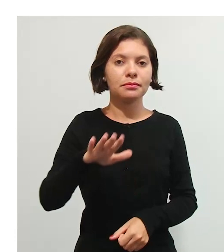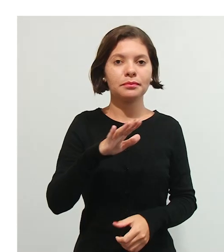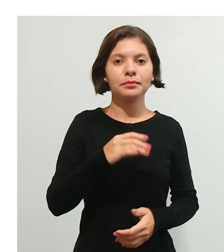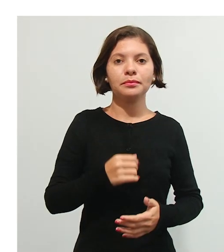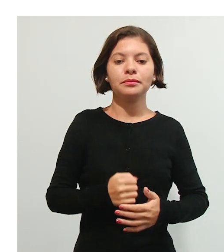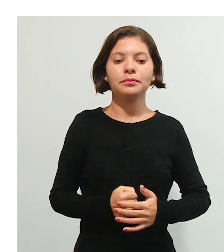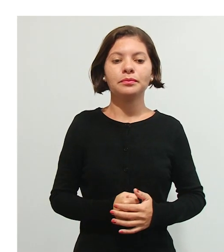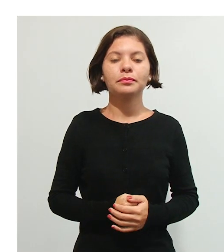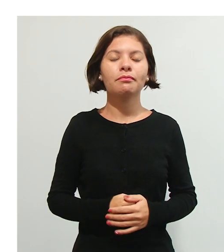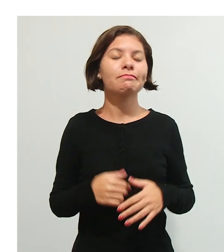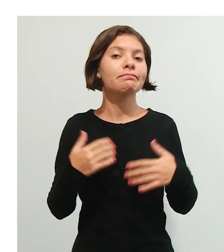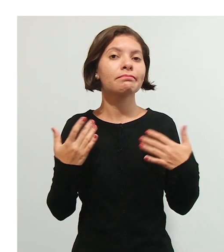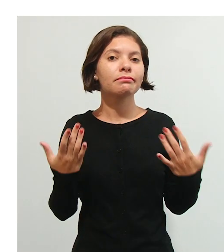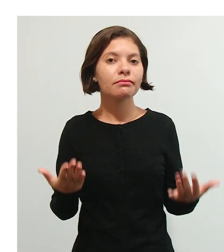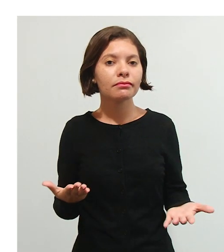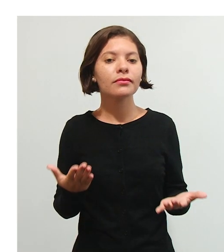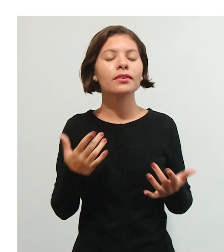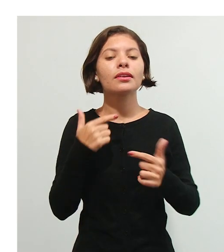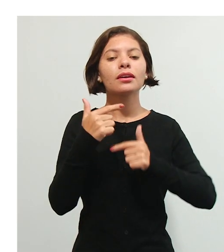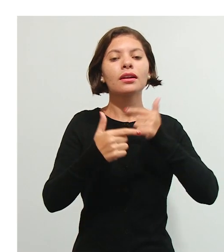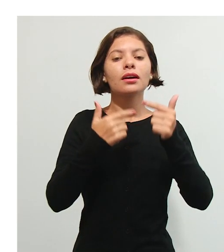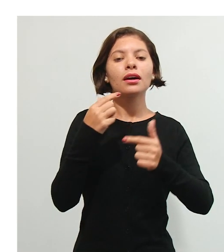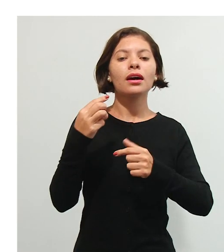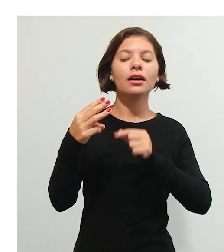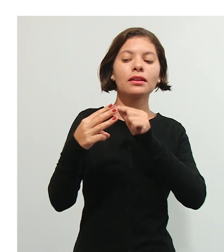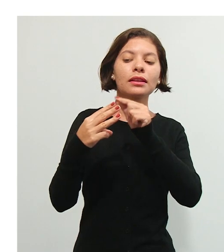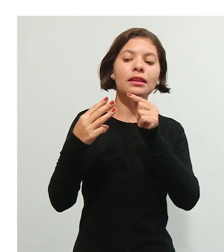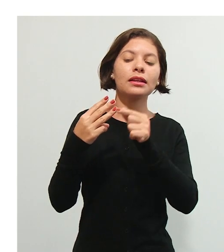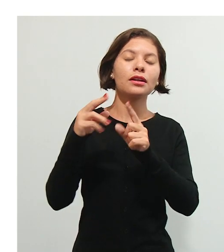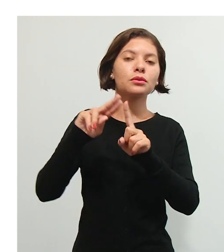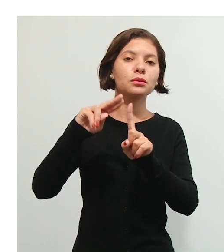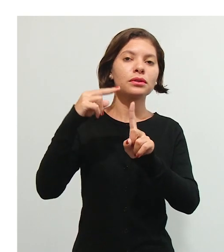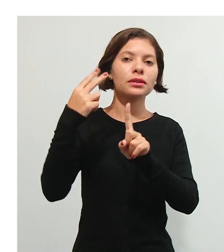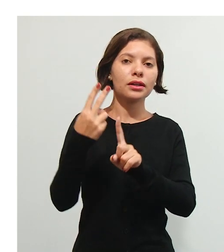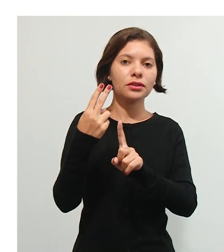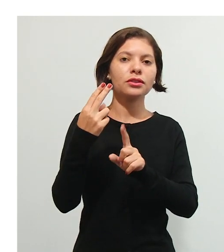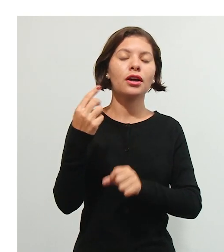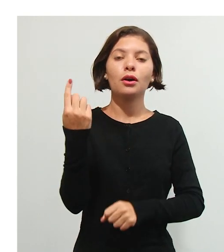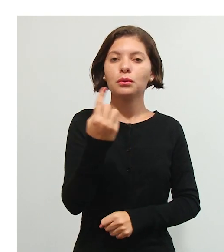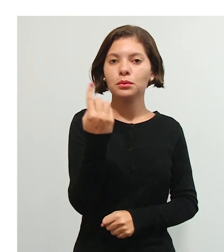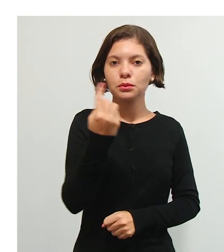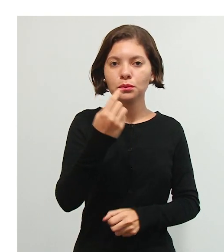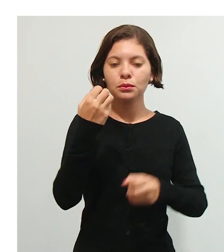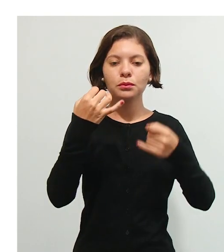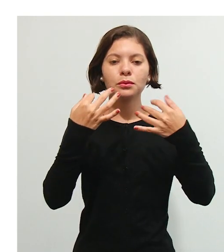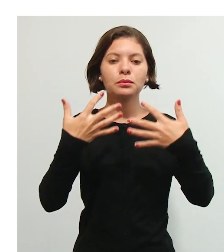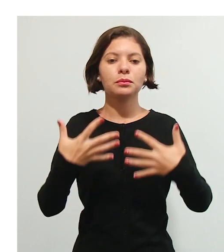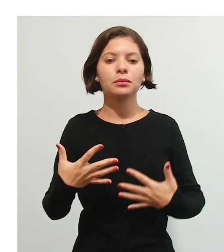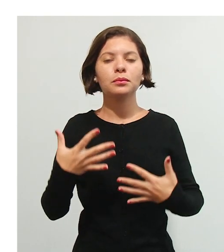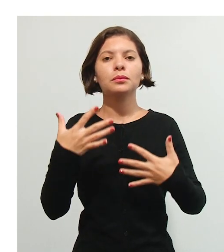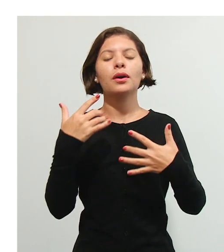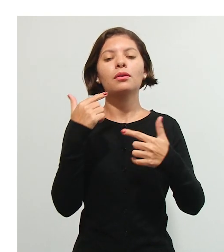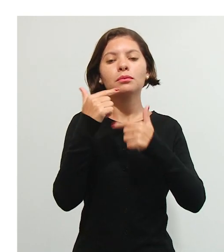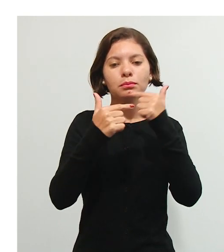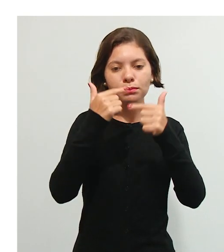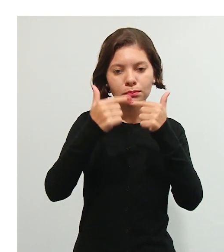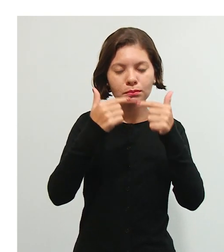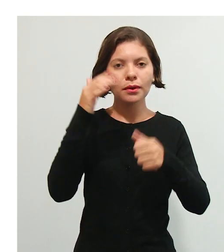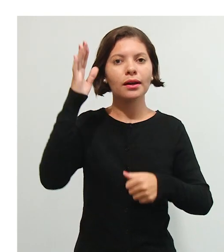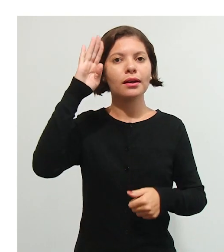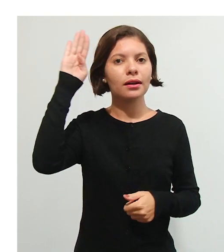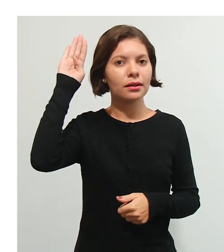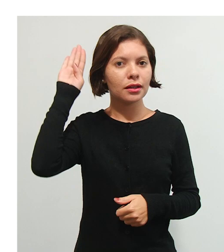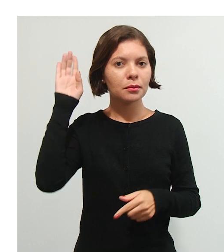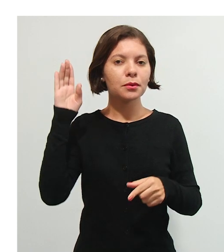educação para tanto nós trabalharemos com três unidades a unidade um tratará dos trabalhos